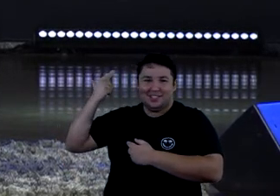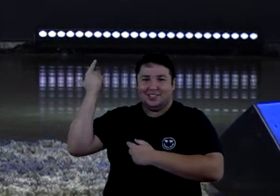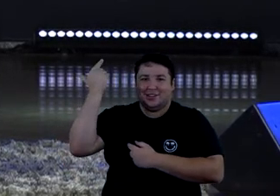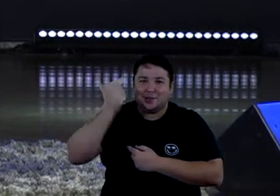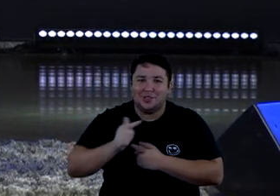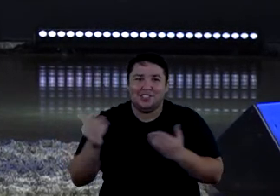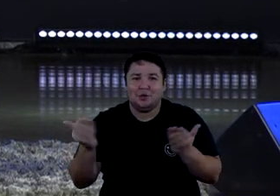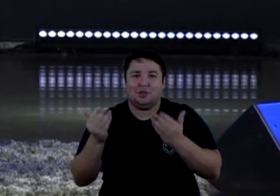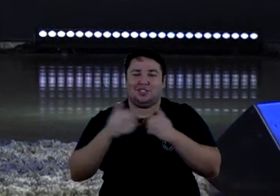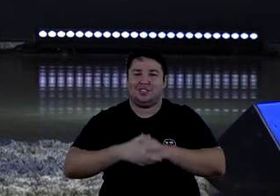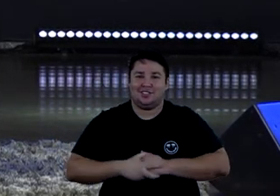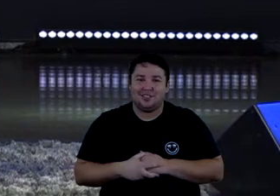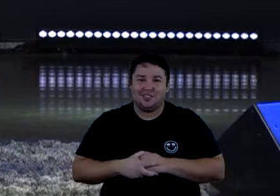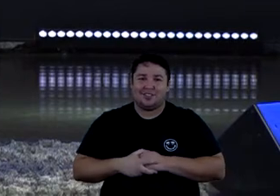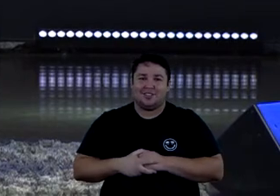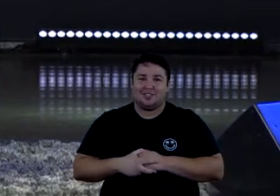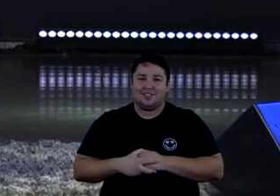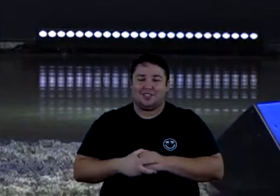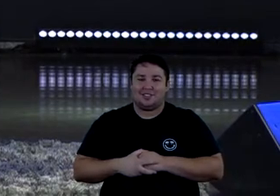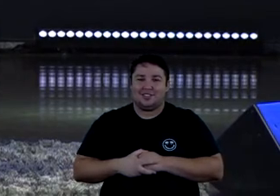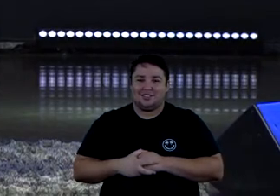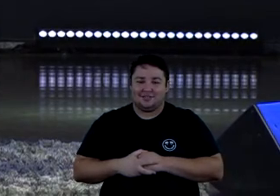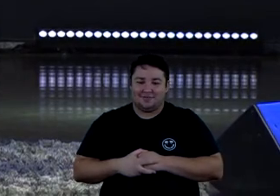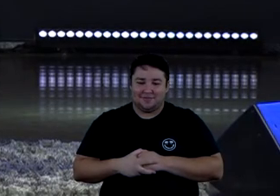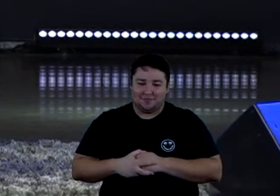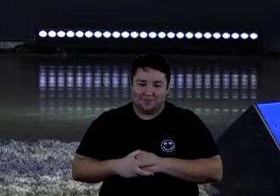aguentar uma grama.